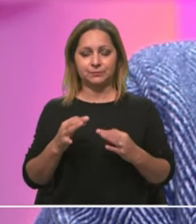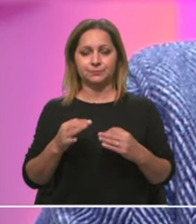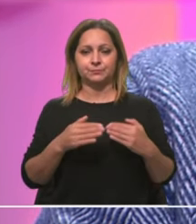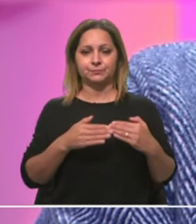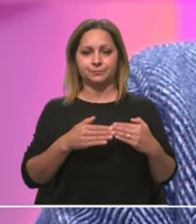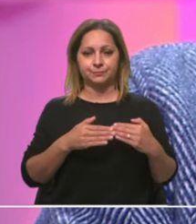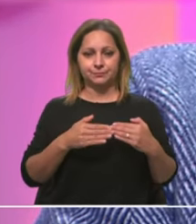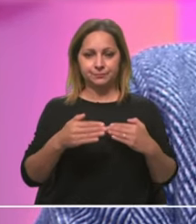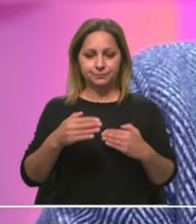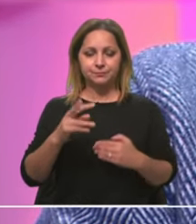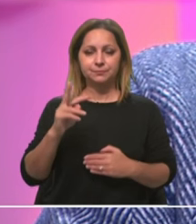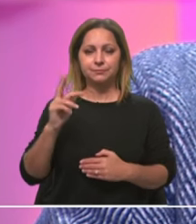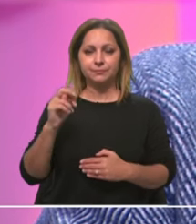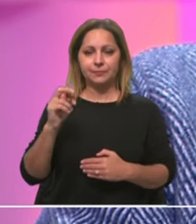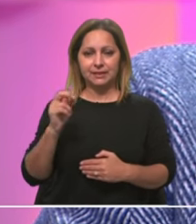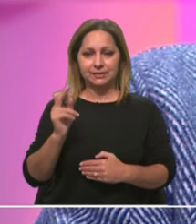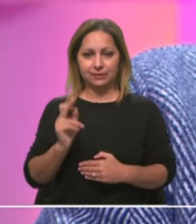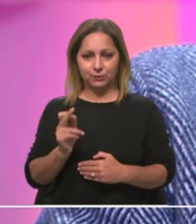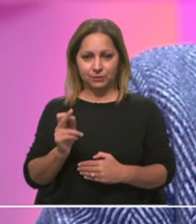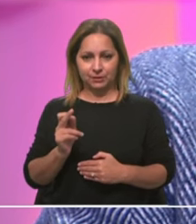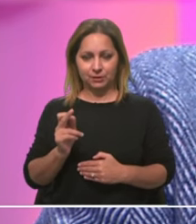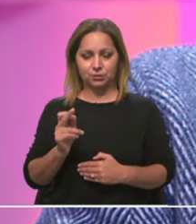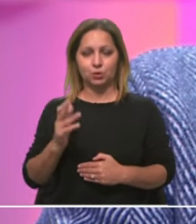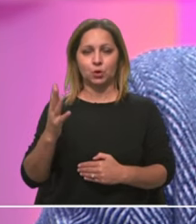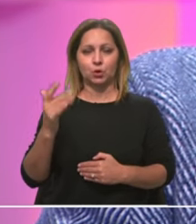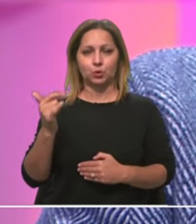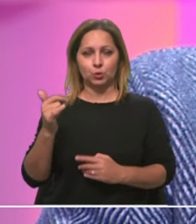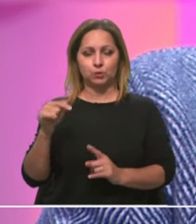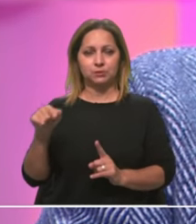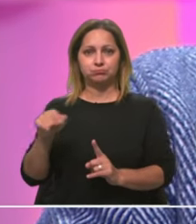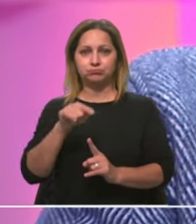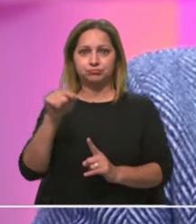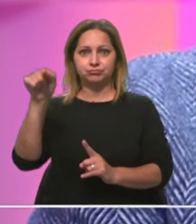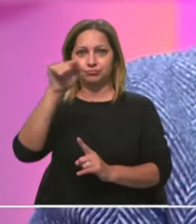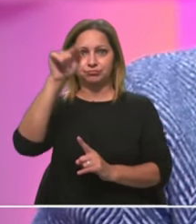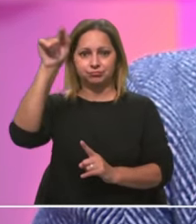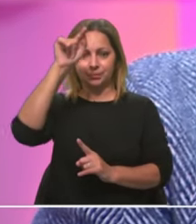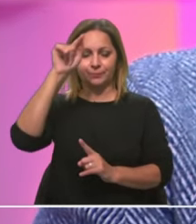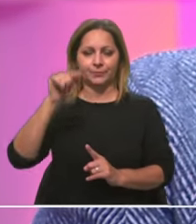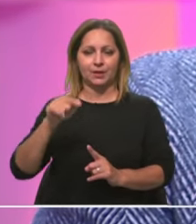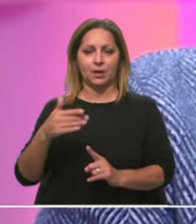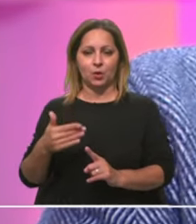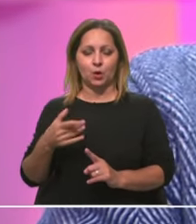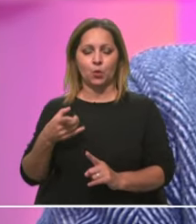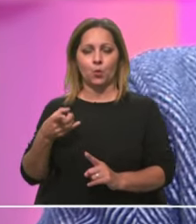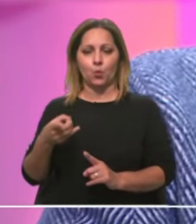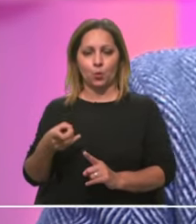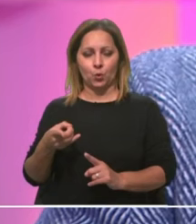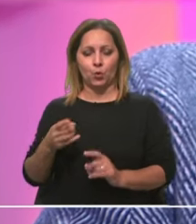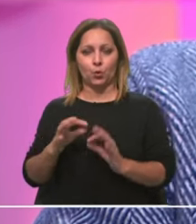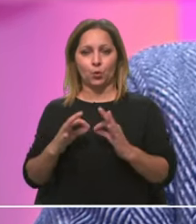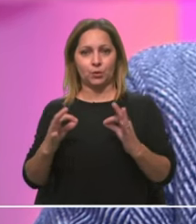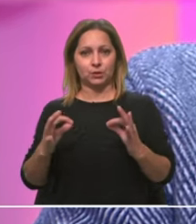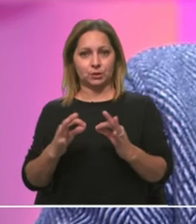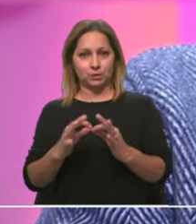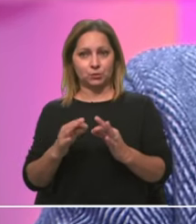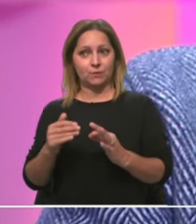13 13 anos 12 digressões agora o nono álbum vai sair brevemente